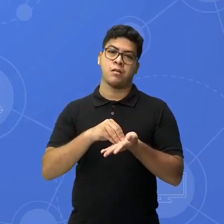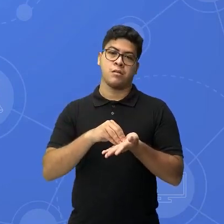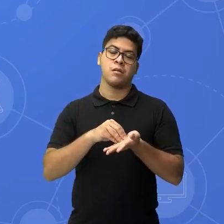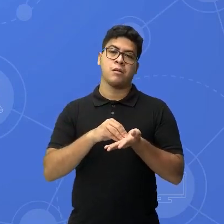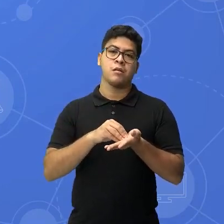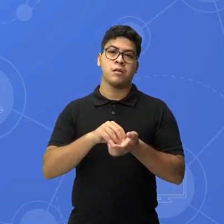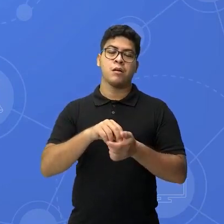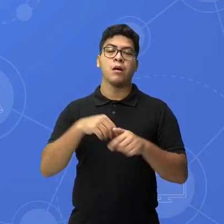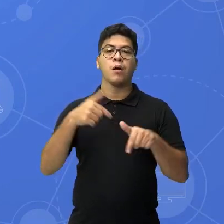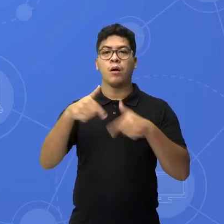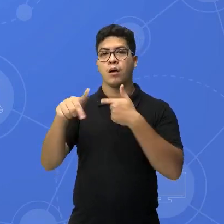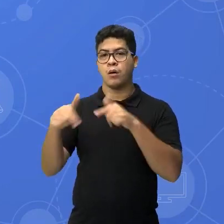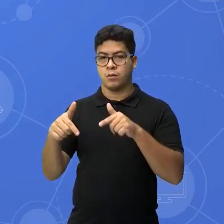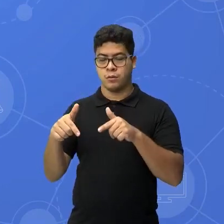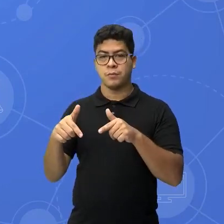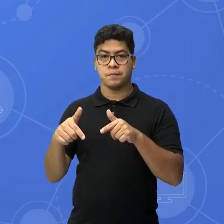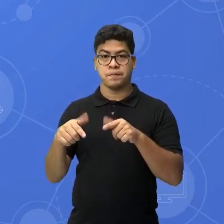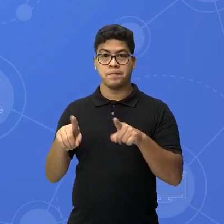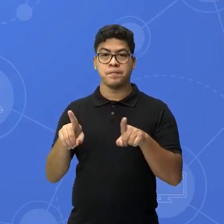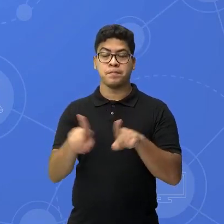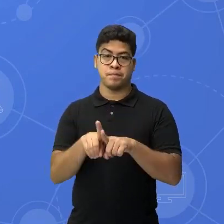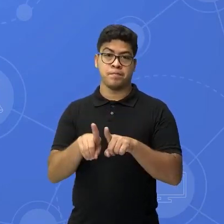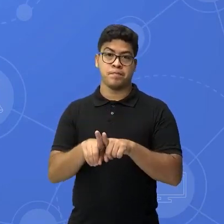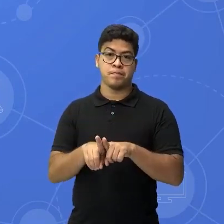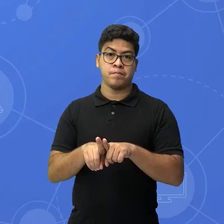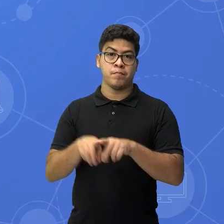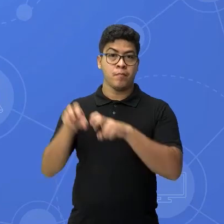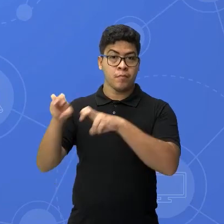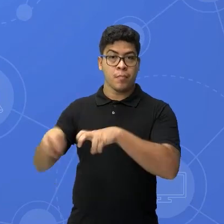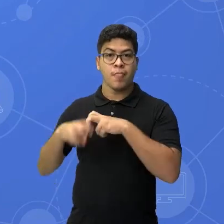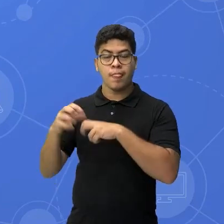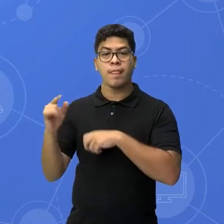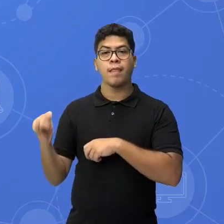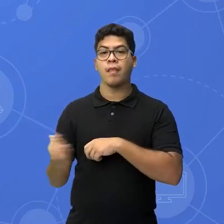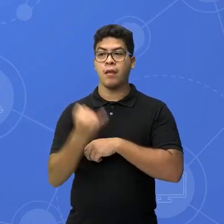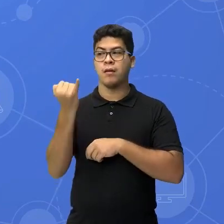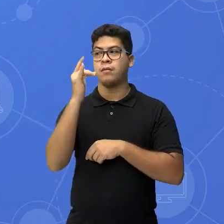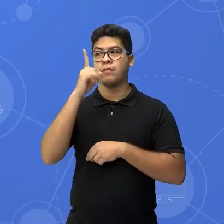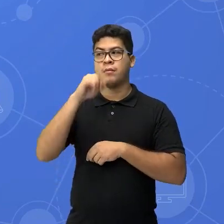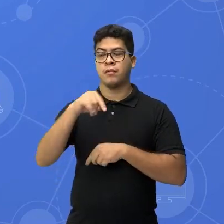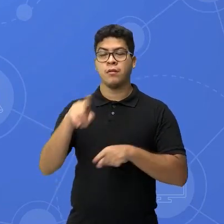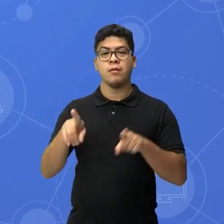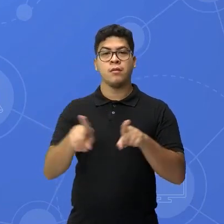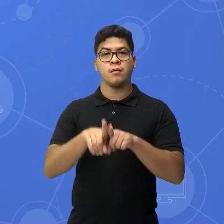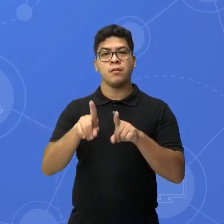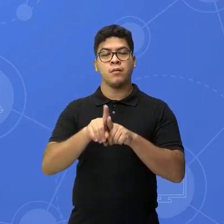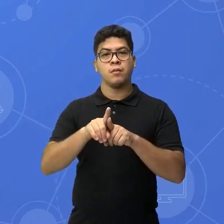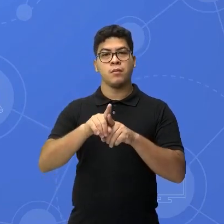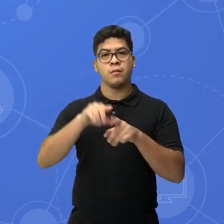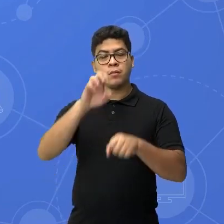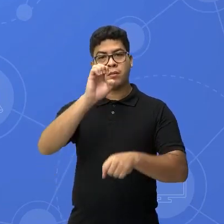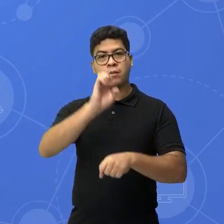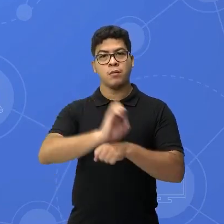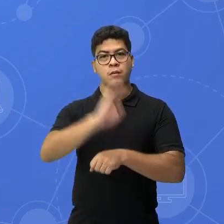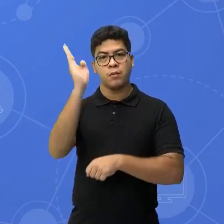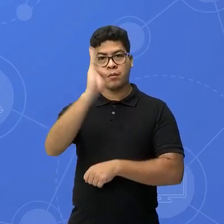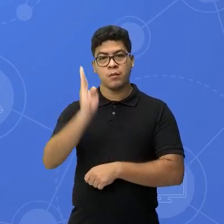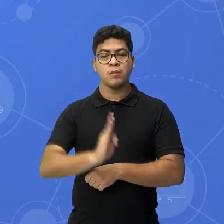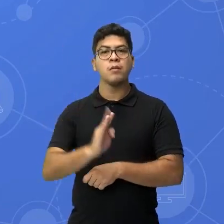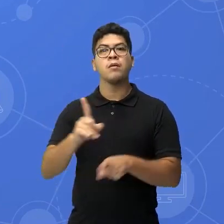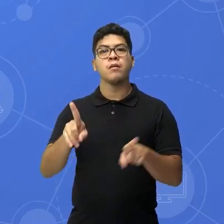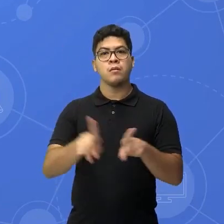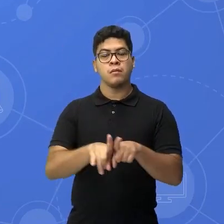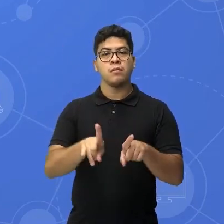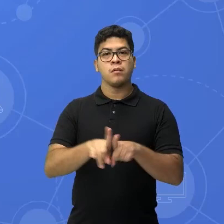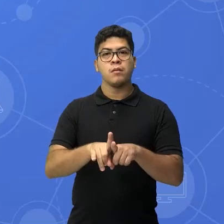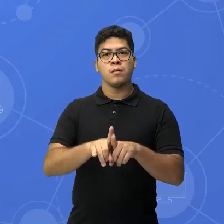aí a agricultura familiar, né? Então é importante que o Estado brasileiro desenvolva políticas